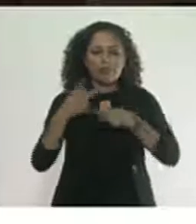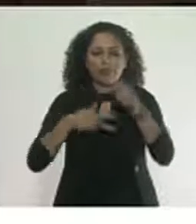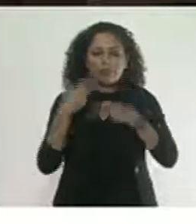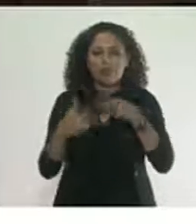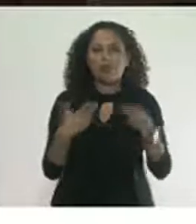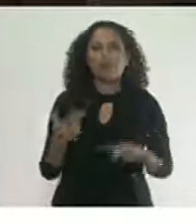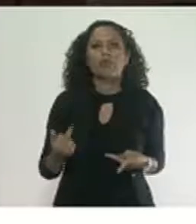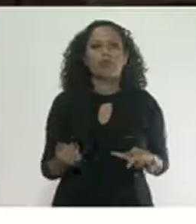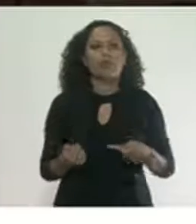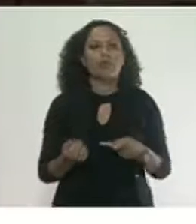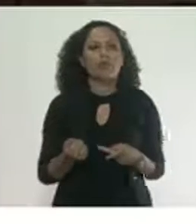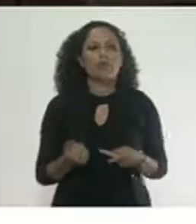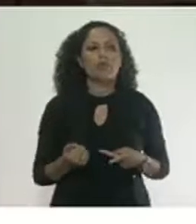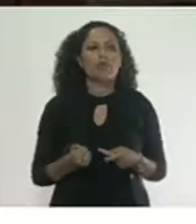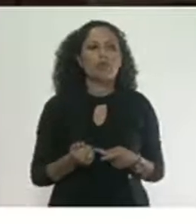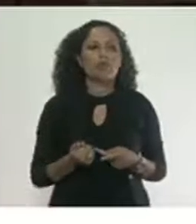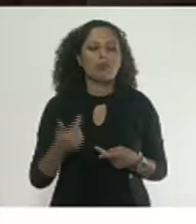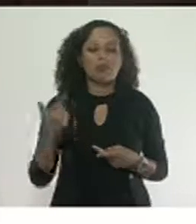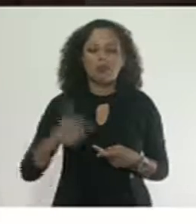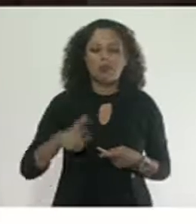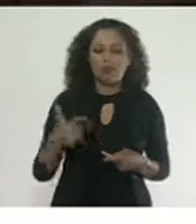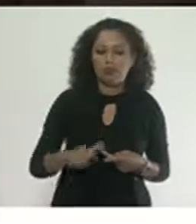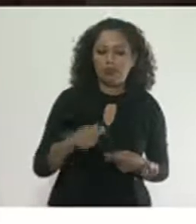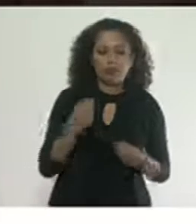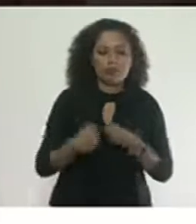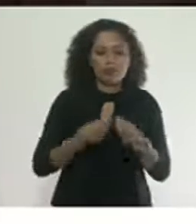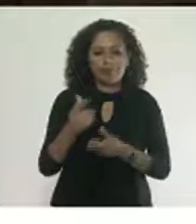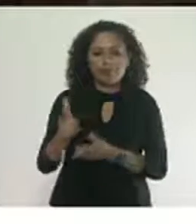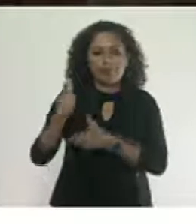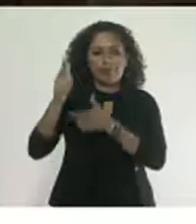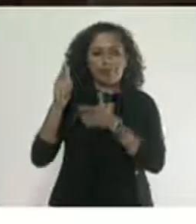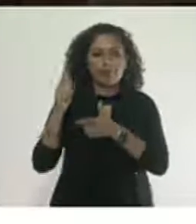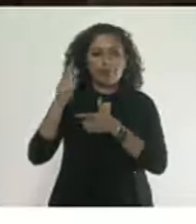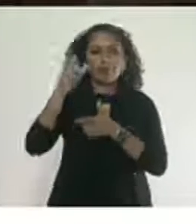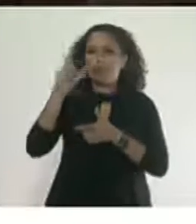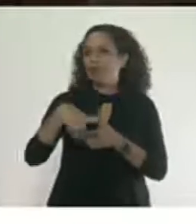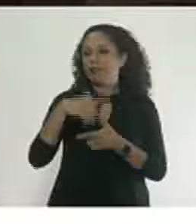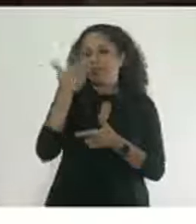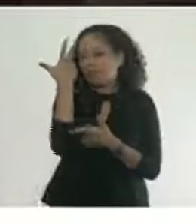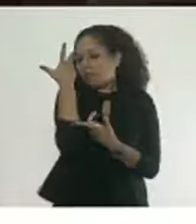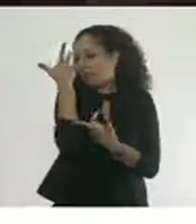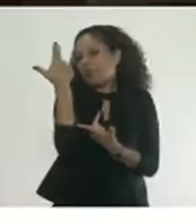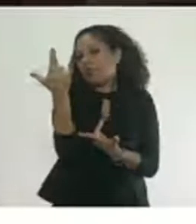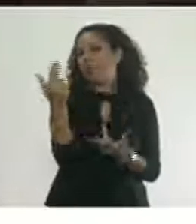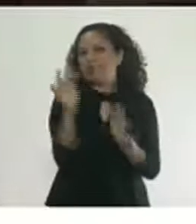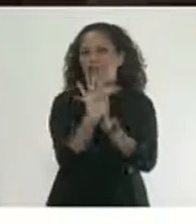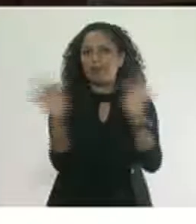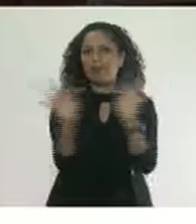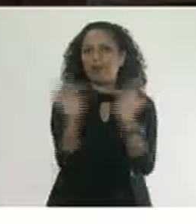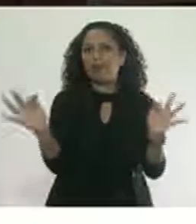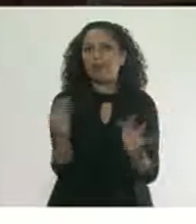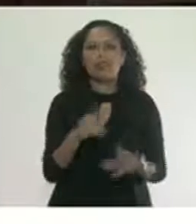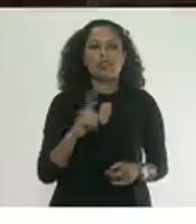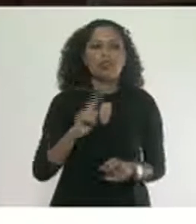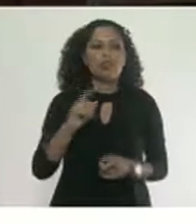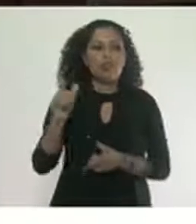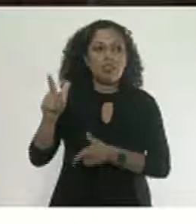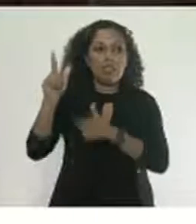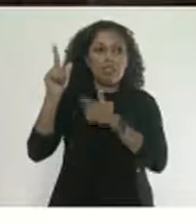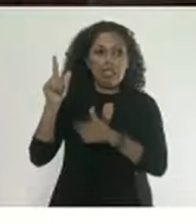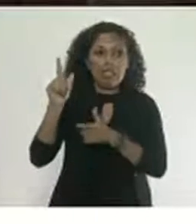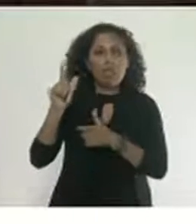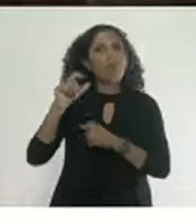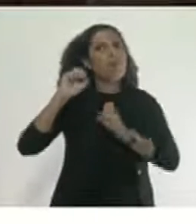que não tem jeito, a arma não pode ser tratada como algo inofensivo ou secundário. A arma significa